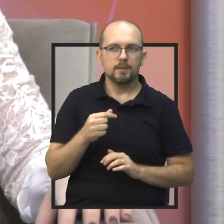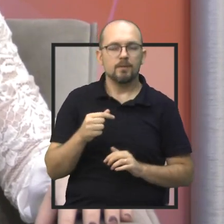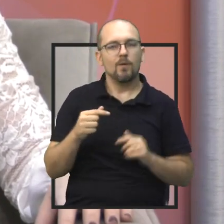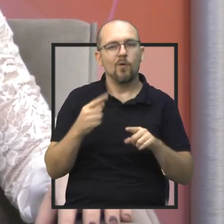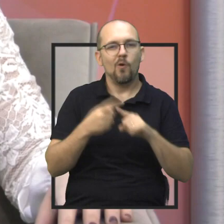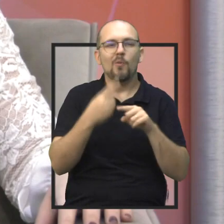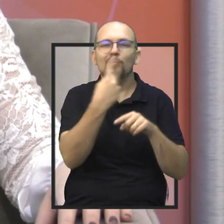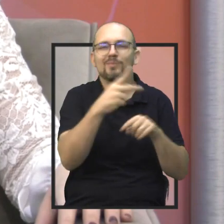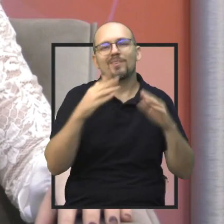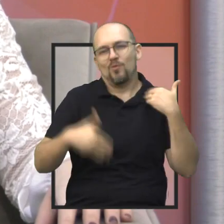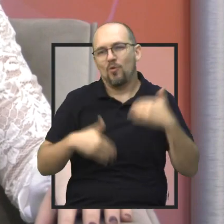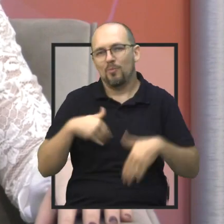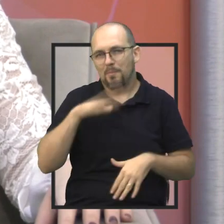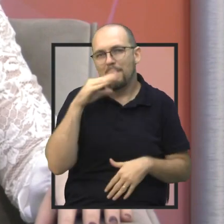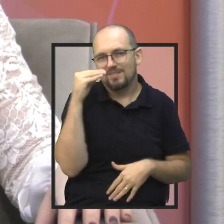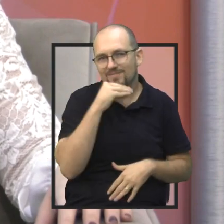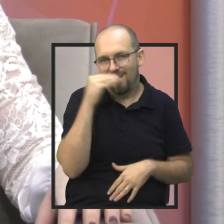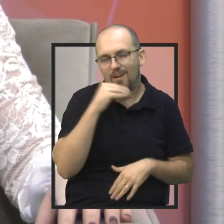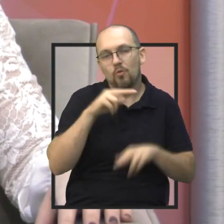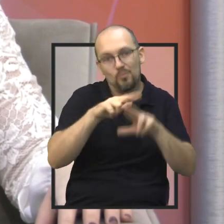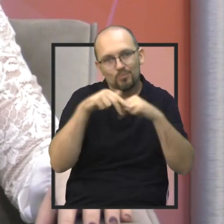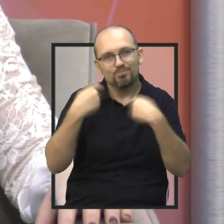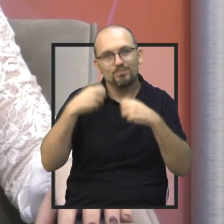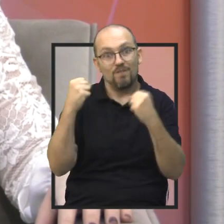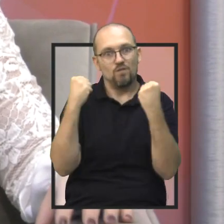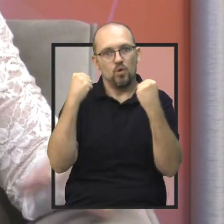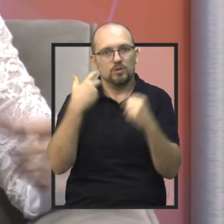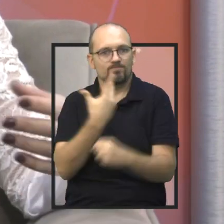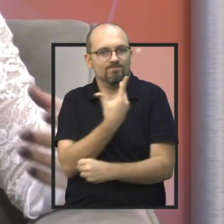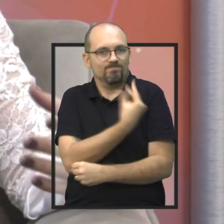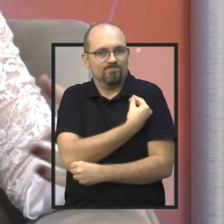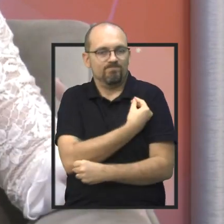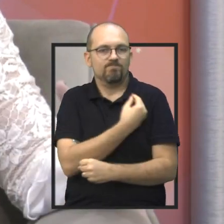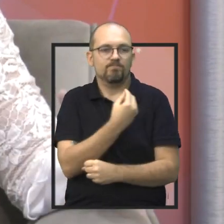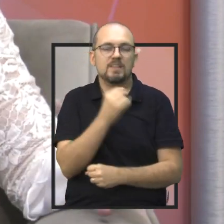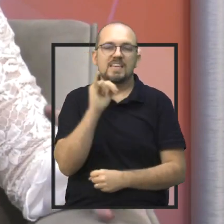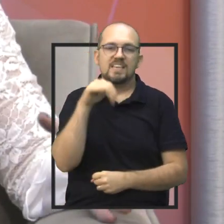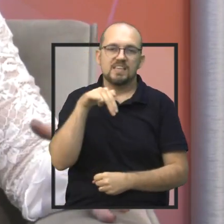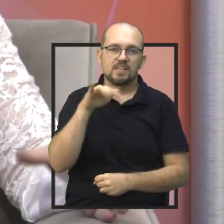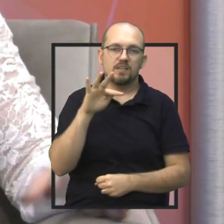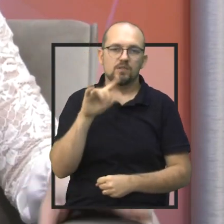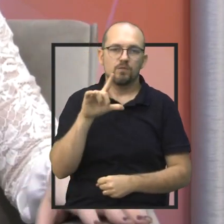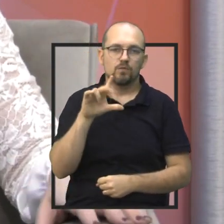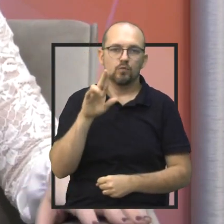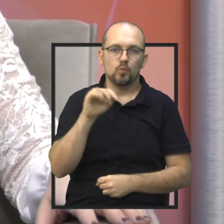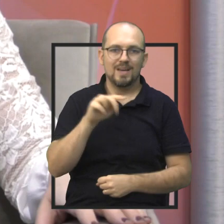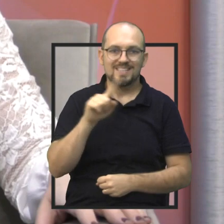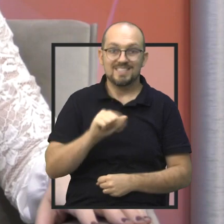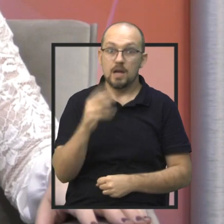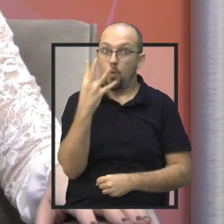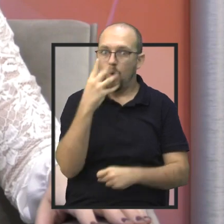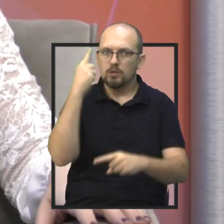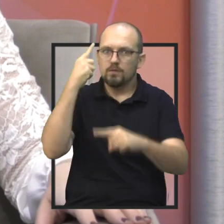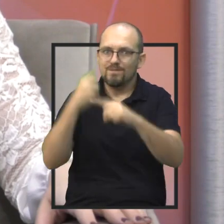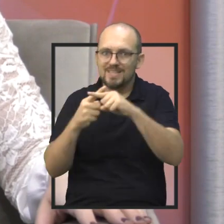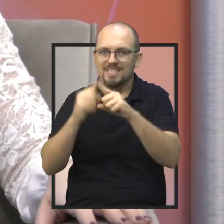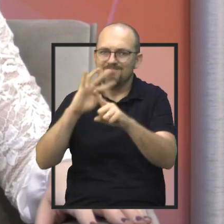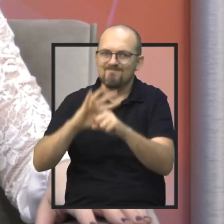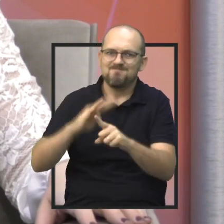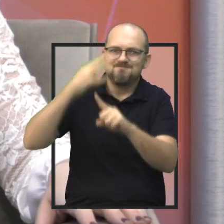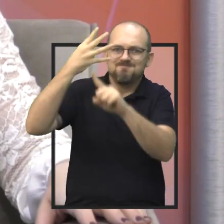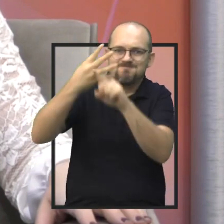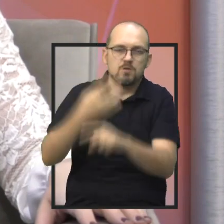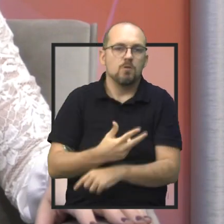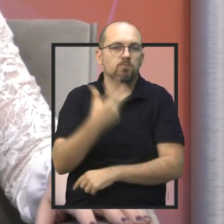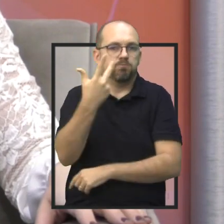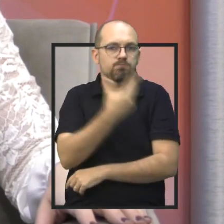menos robusta do que as outras pessoas, a vacina. Então essa influenza high dose, que tem 4 vezes a quantidade do antígeno, ela